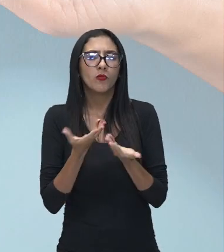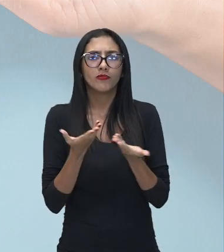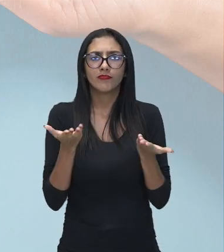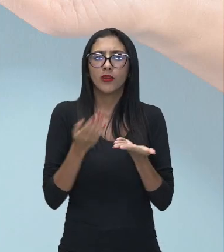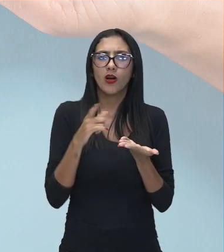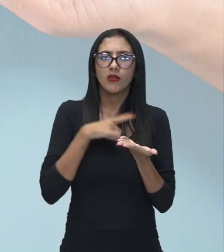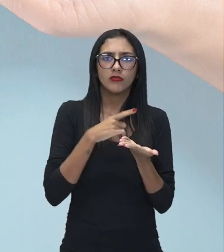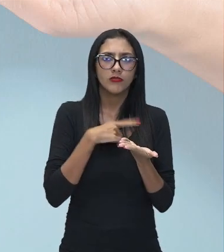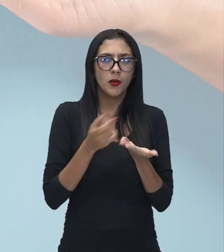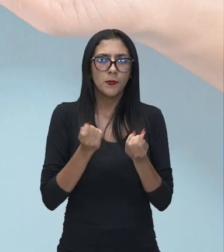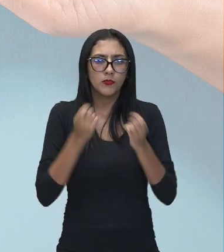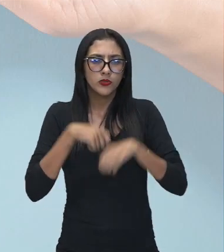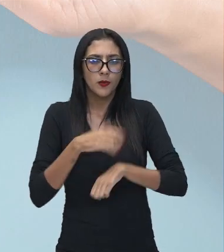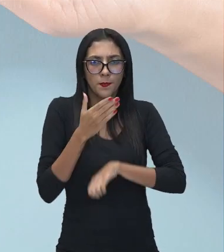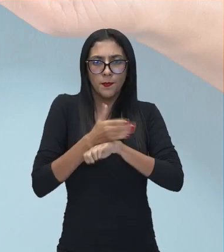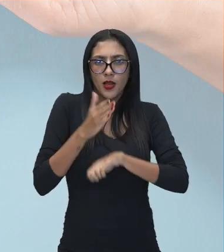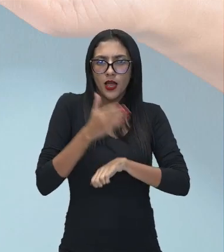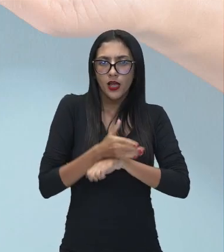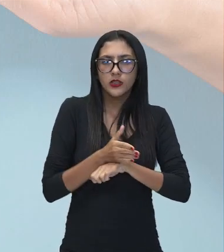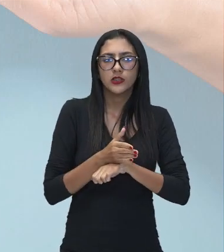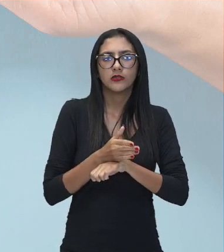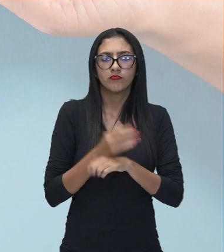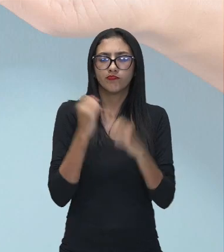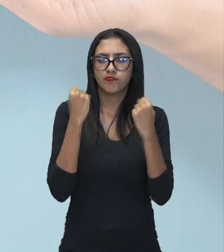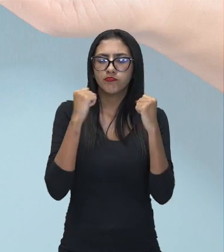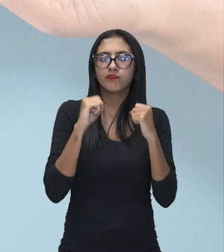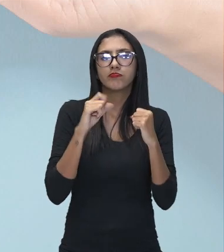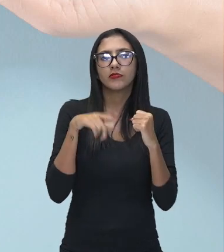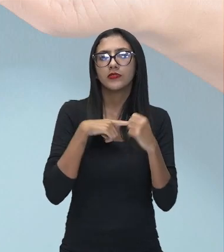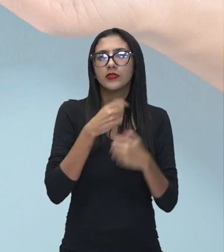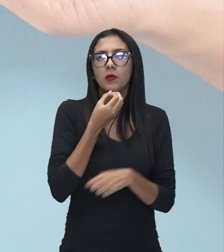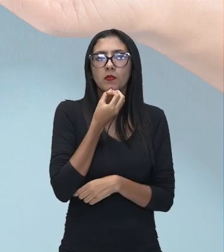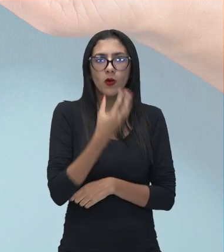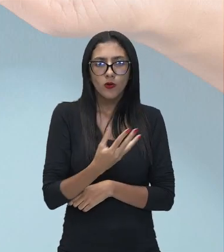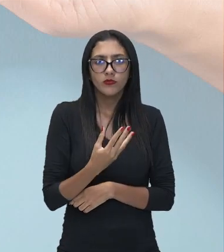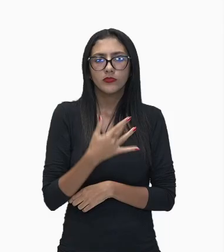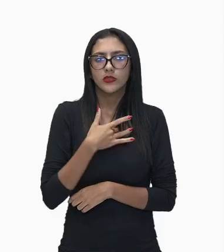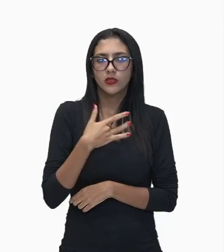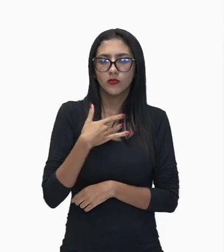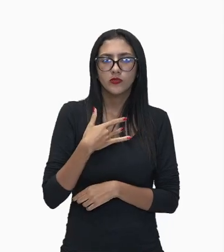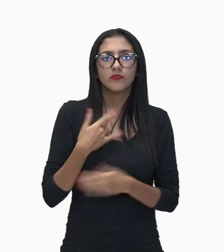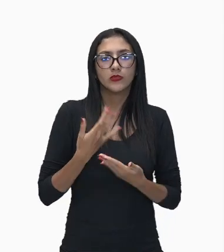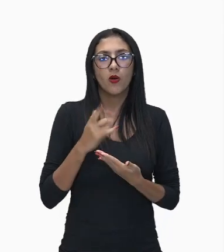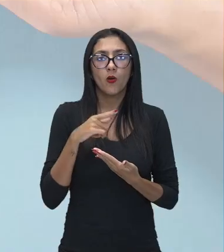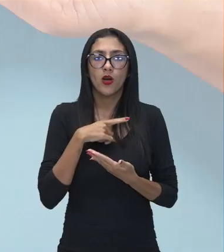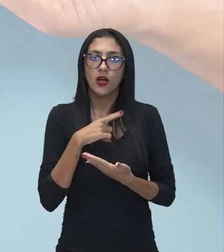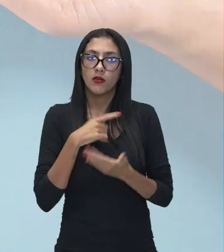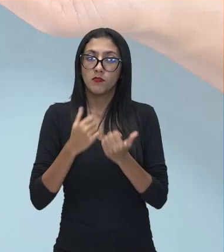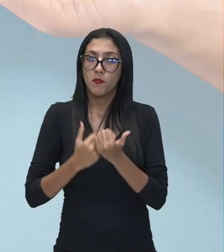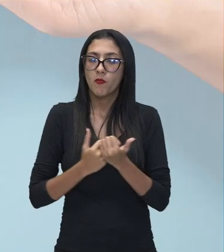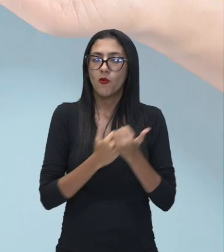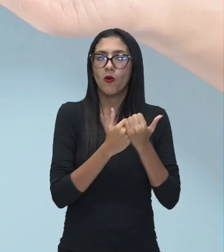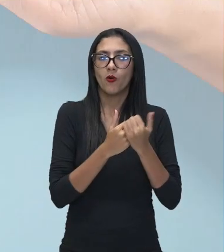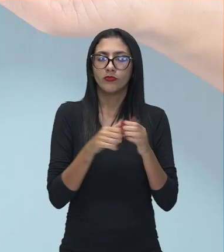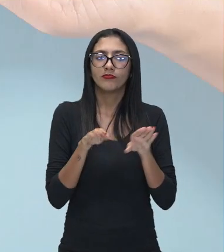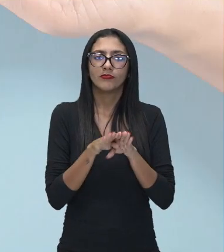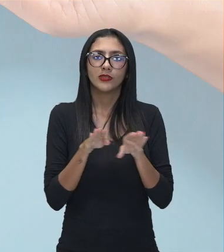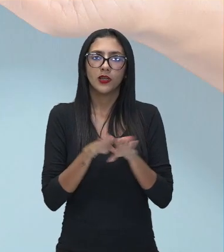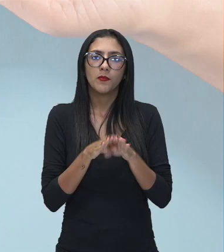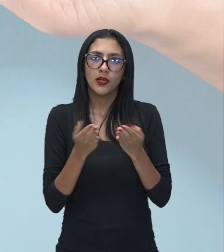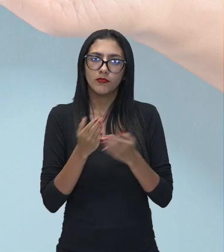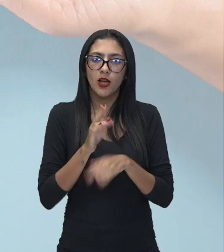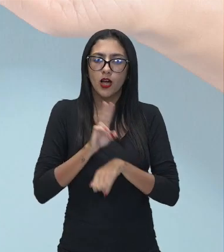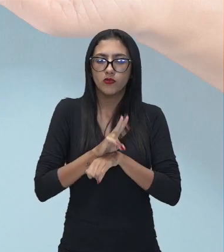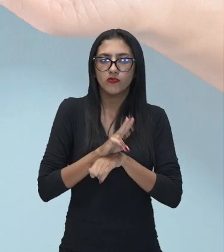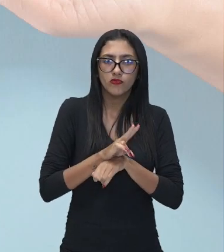cima dessa condição? Né? A atividade física, então, ela ajuda no controle, como vocês vão observar,